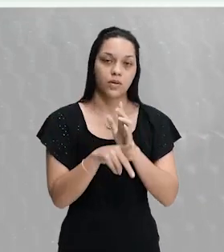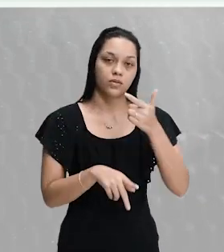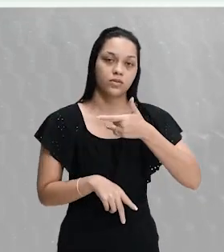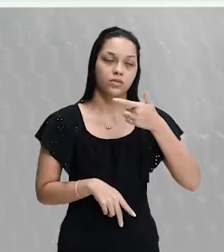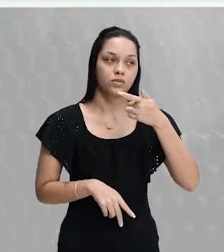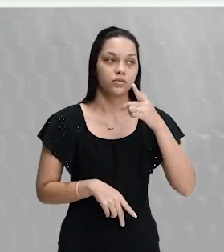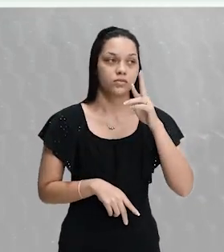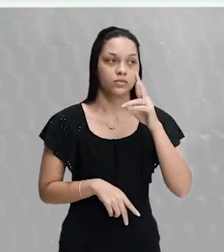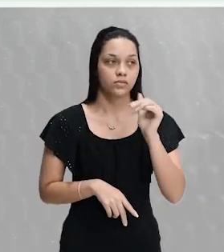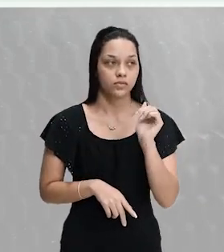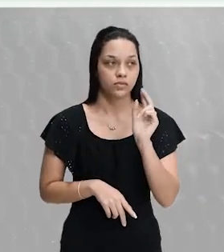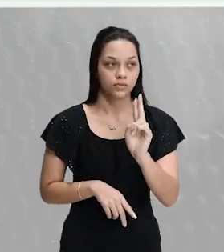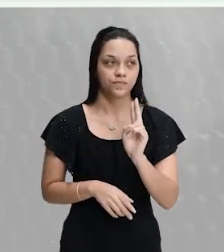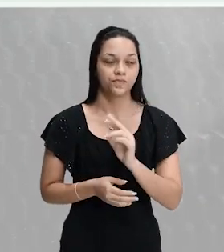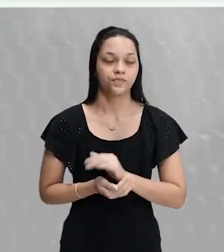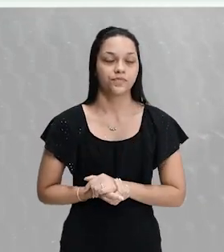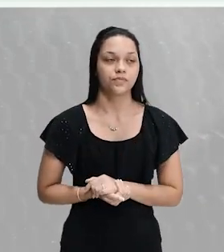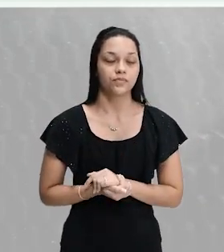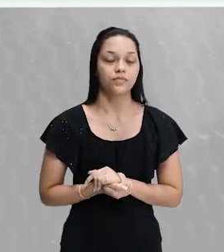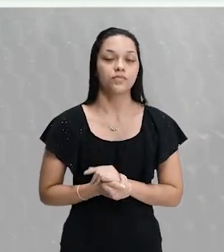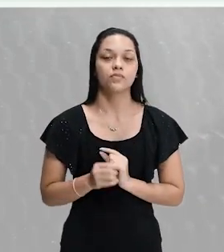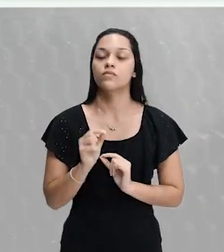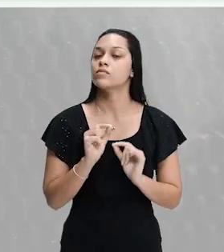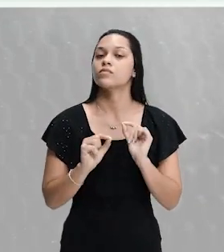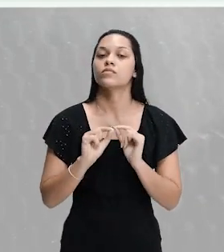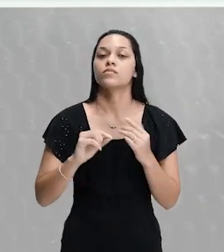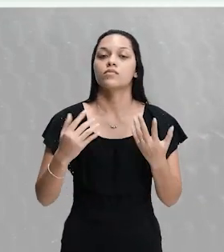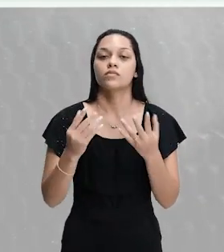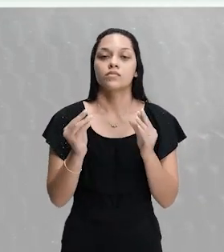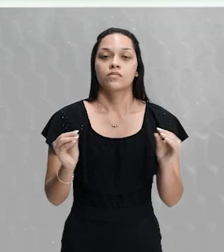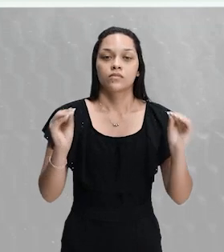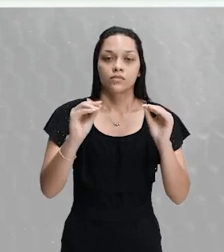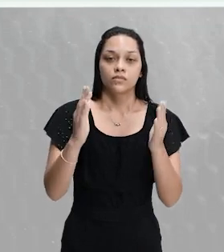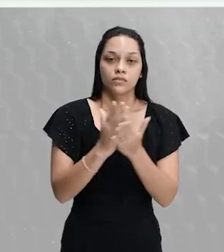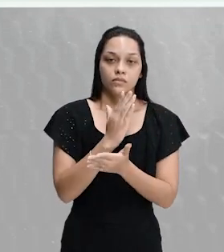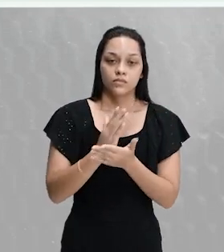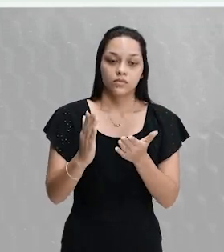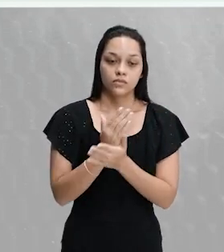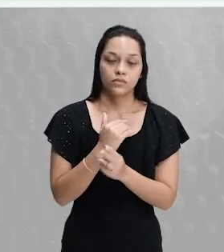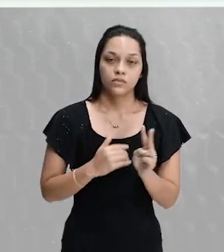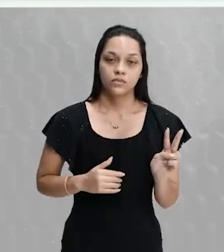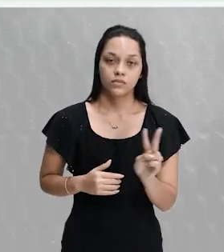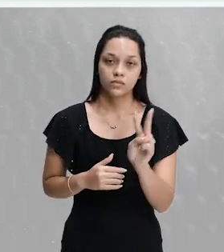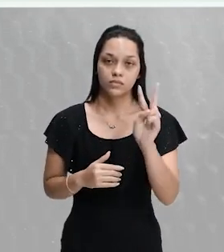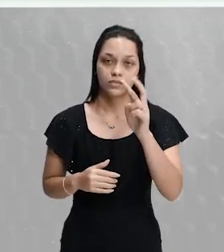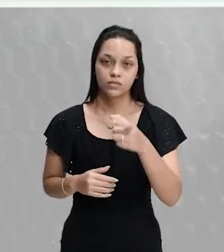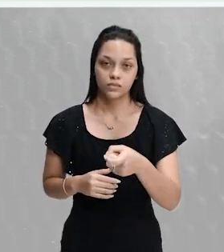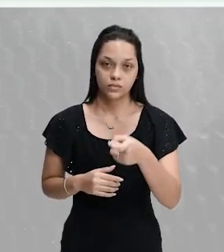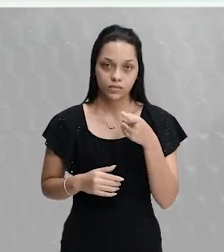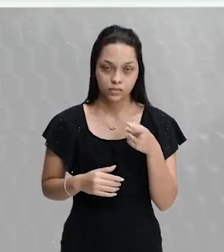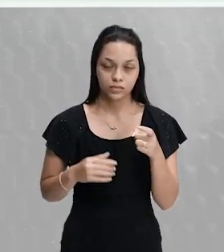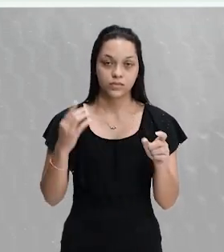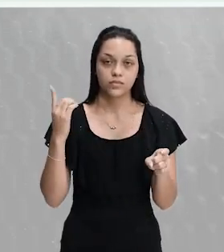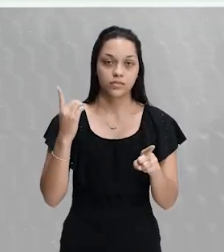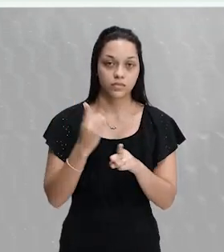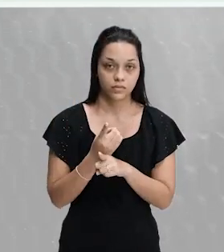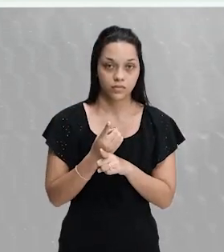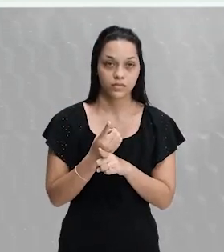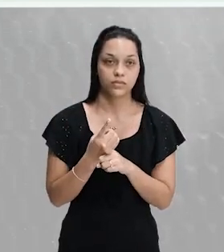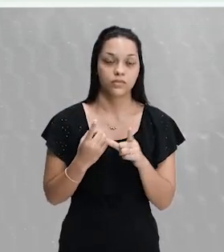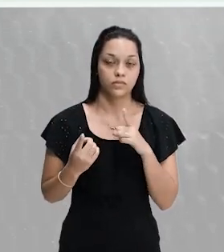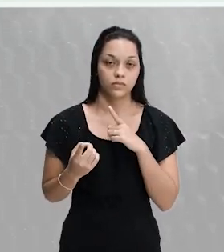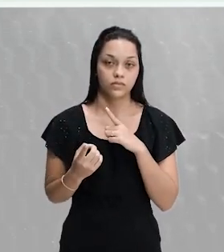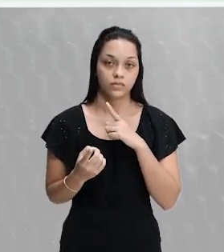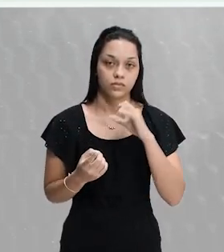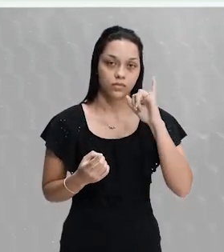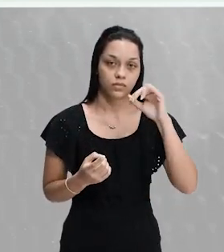segundo grau. Tá? E aqui a gente vai colocar aqui alguns valores de x, encontrar sua